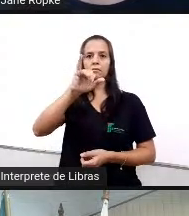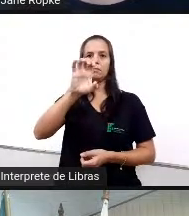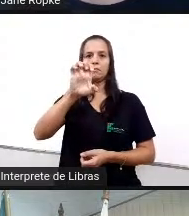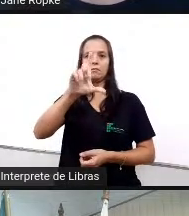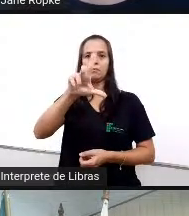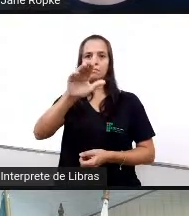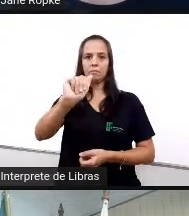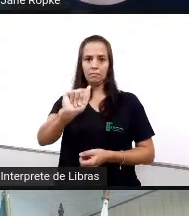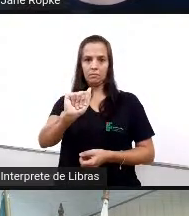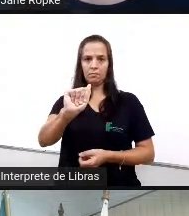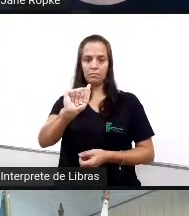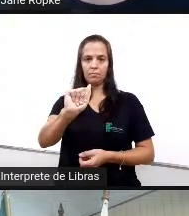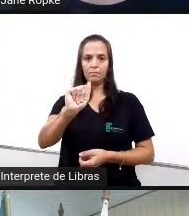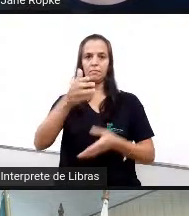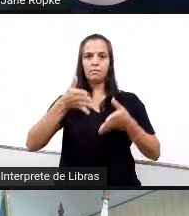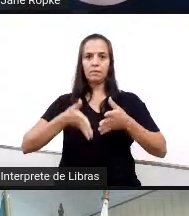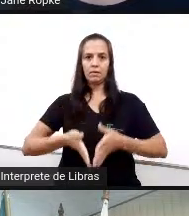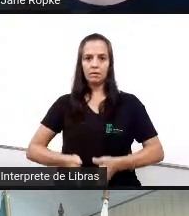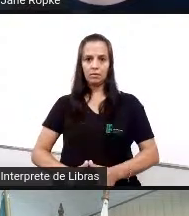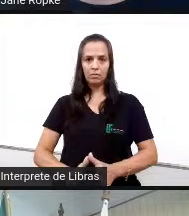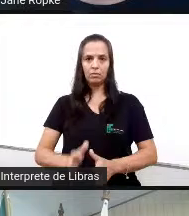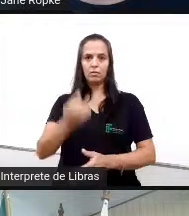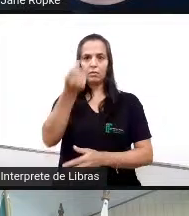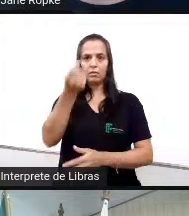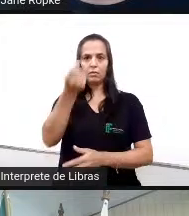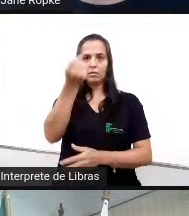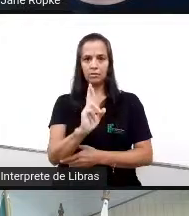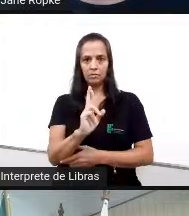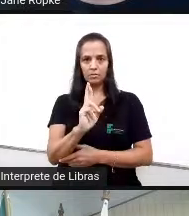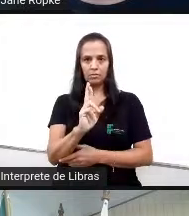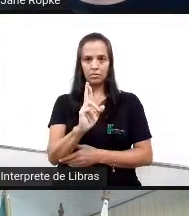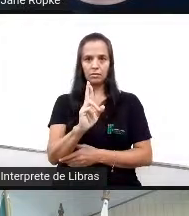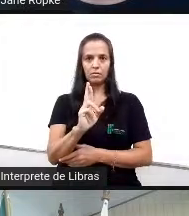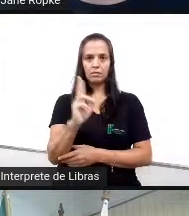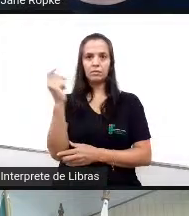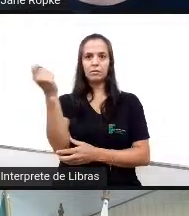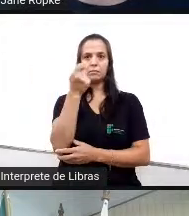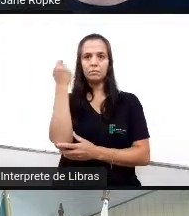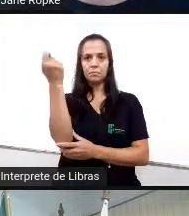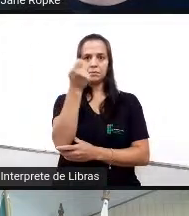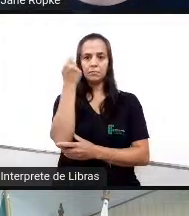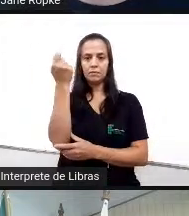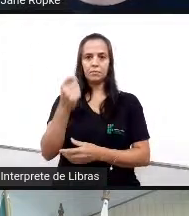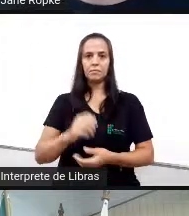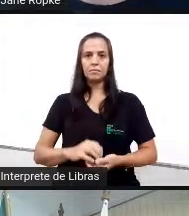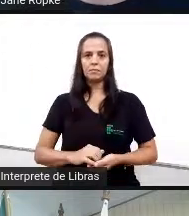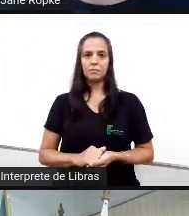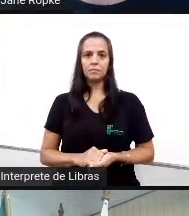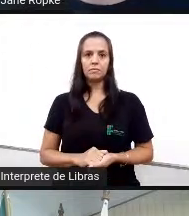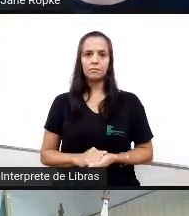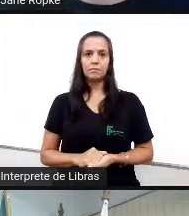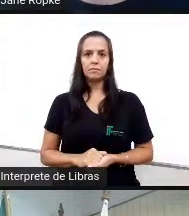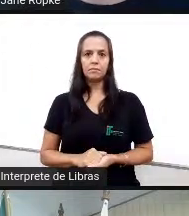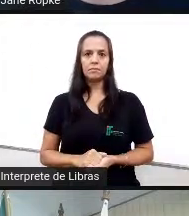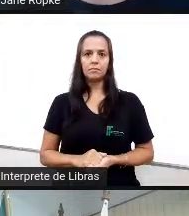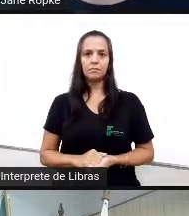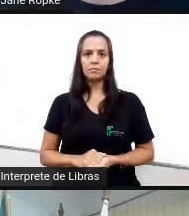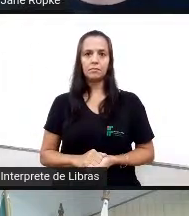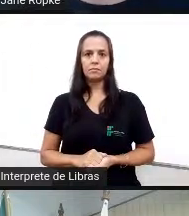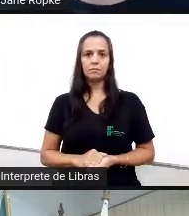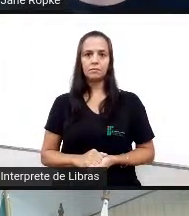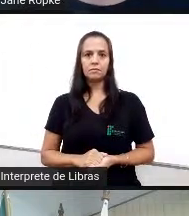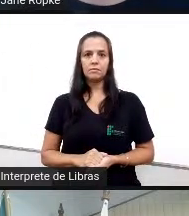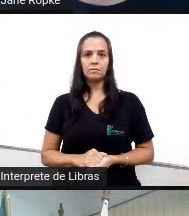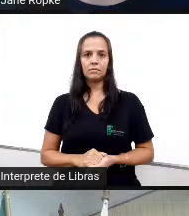Gabriela Schneider Gabriel, natural da cidade de Santa Rosa, estado do Rio Grande do